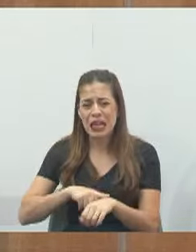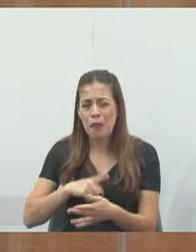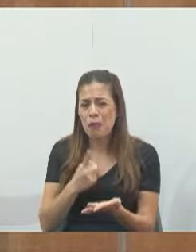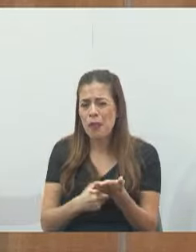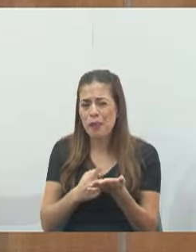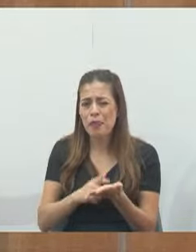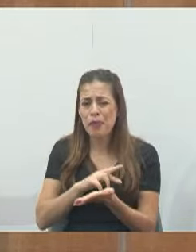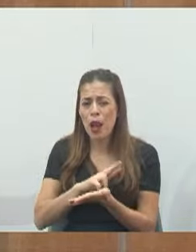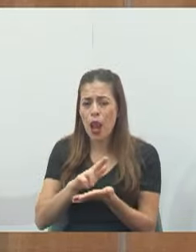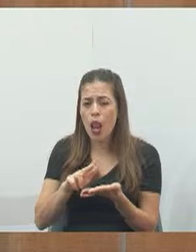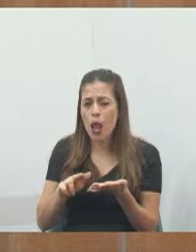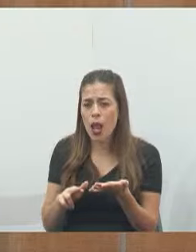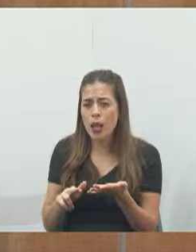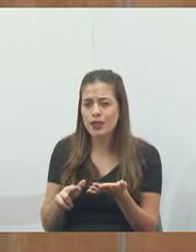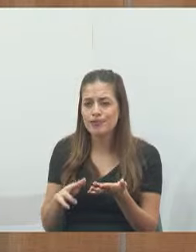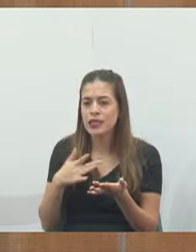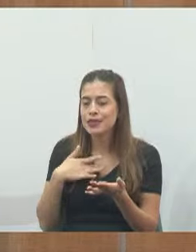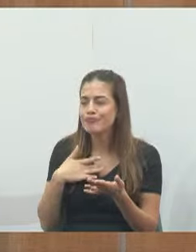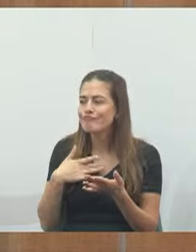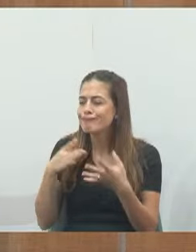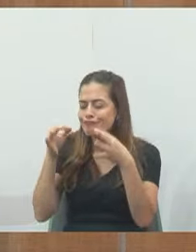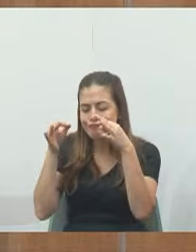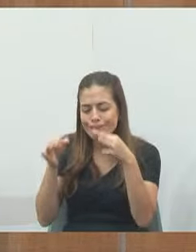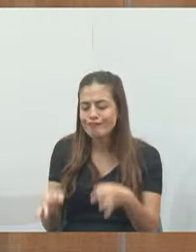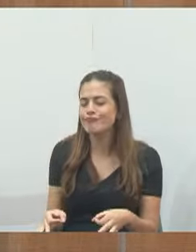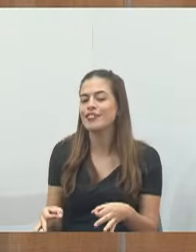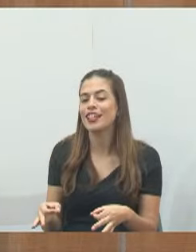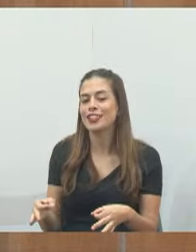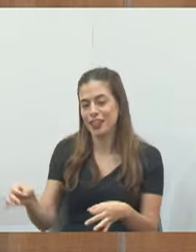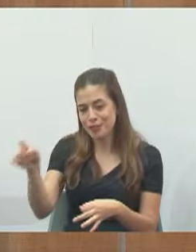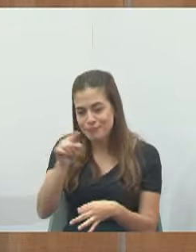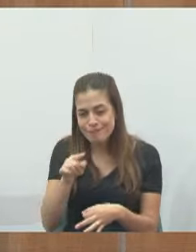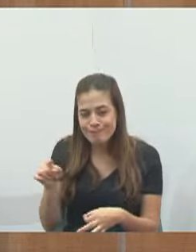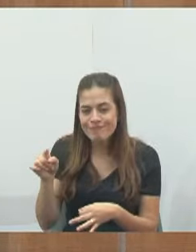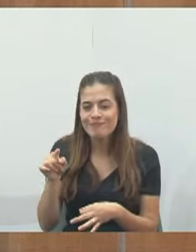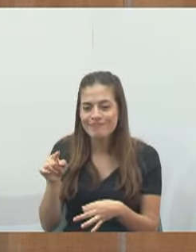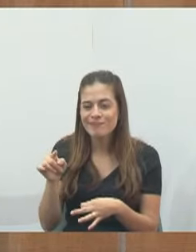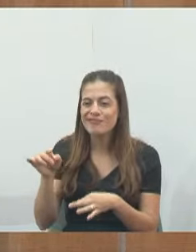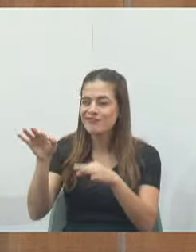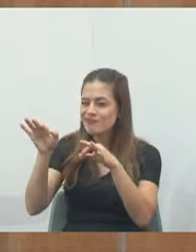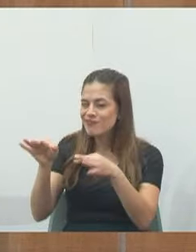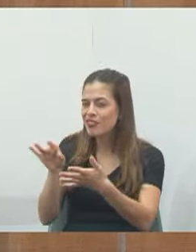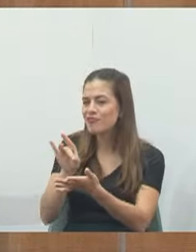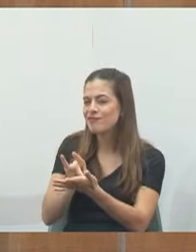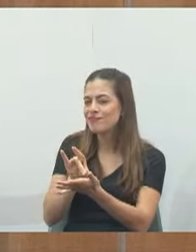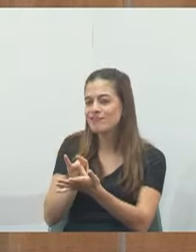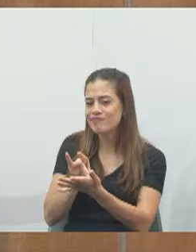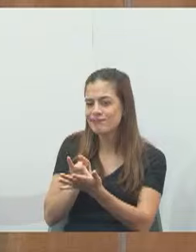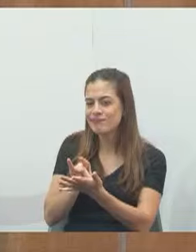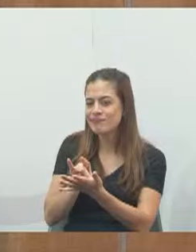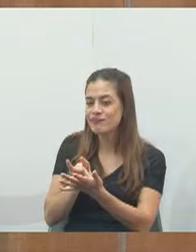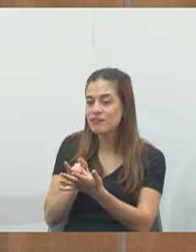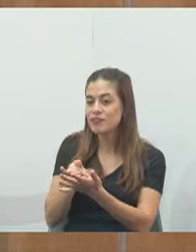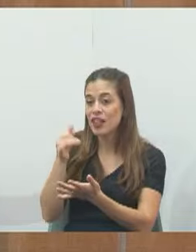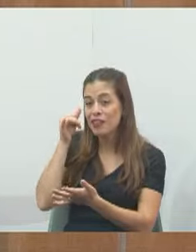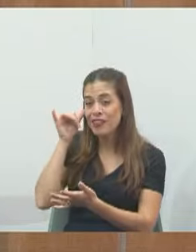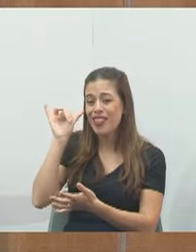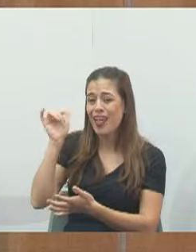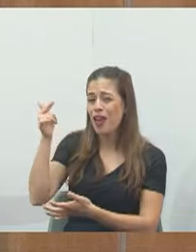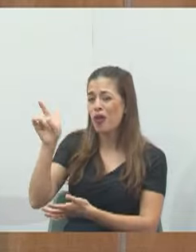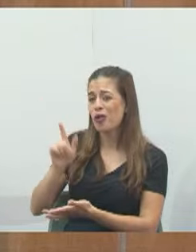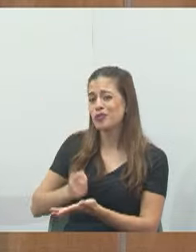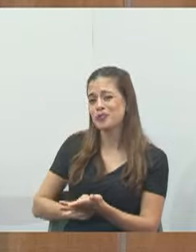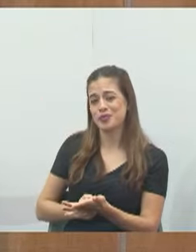compromisso, tá? Mas tenho absoluta certeza que vocês, né, de fato, evitaram um monte de